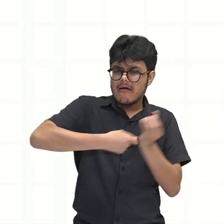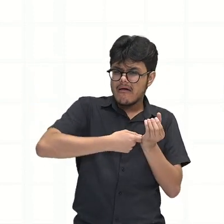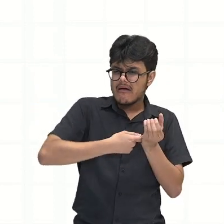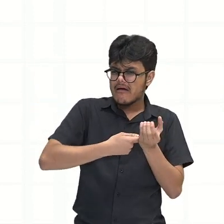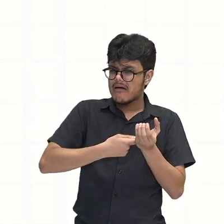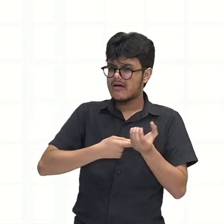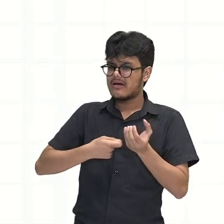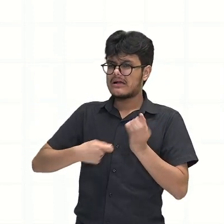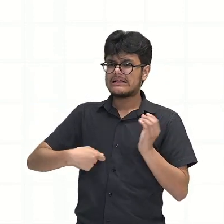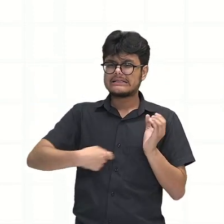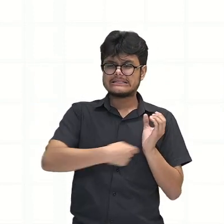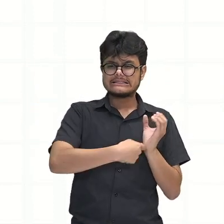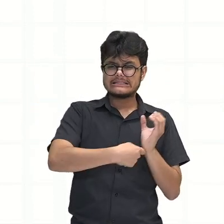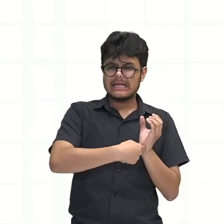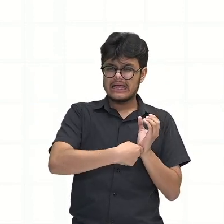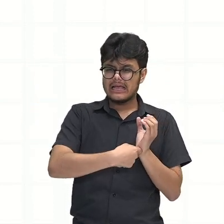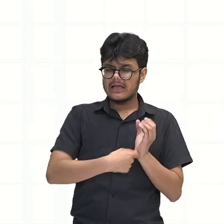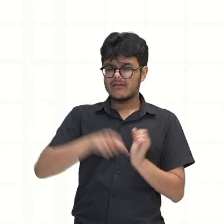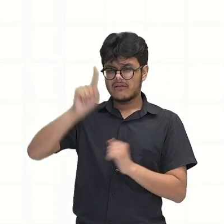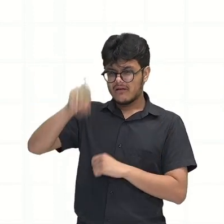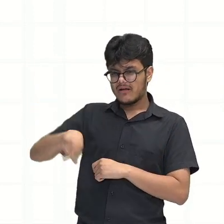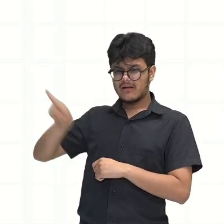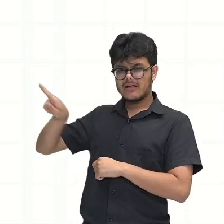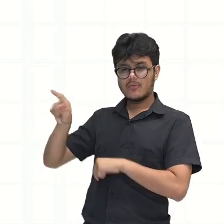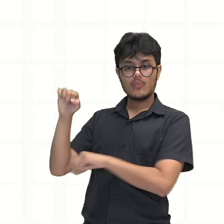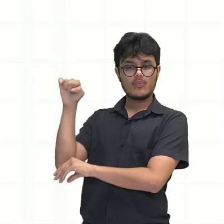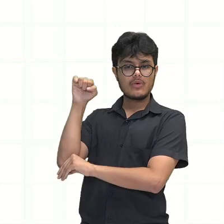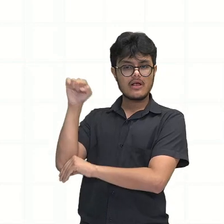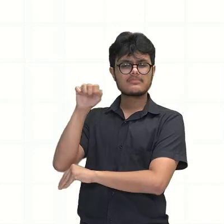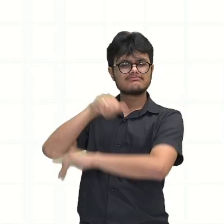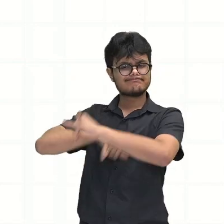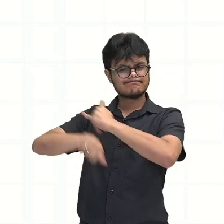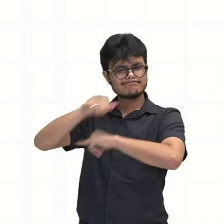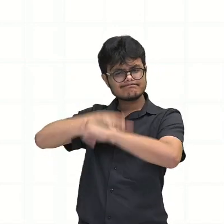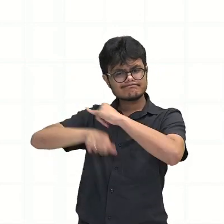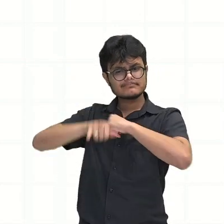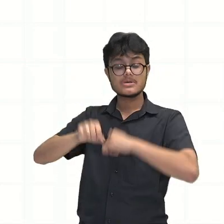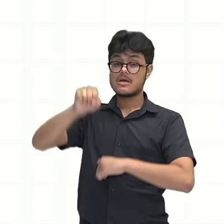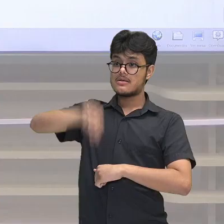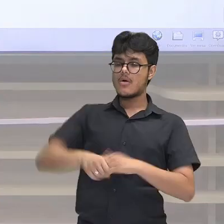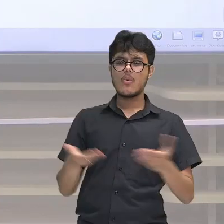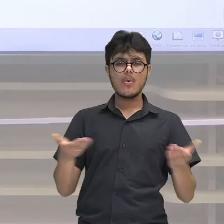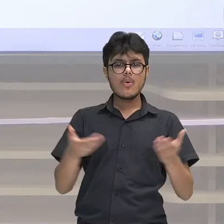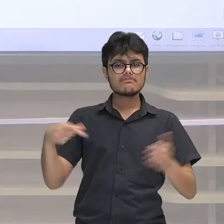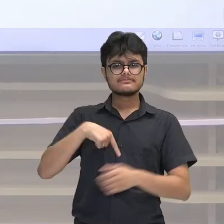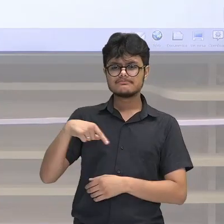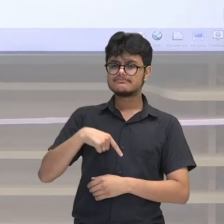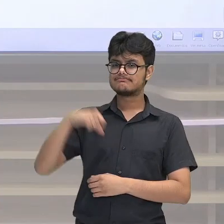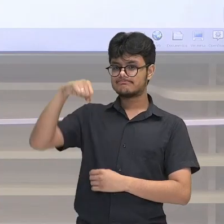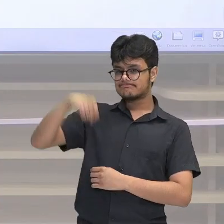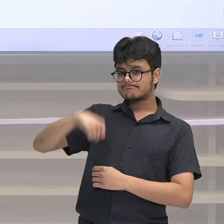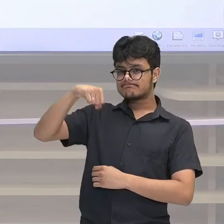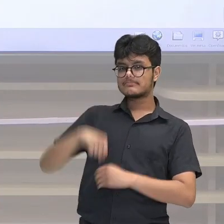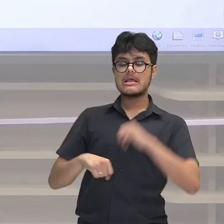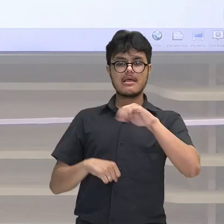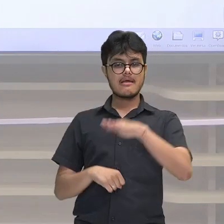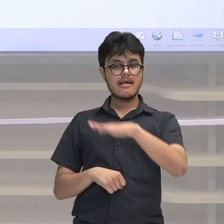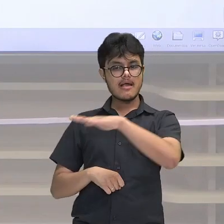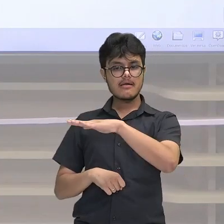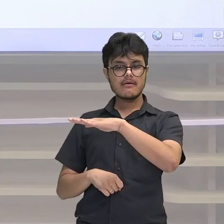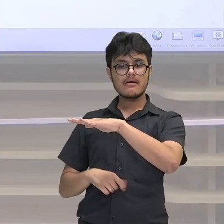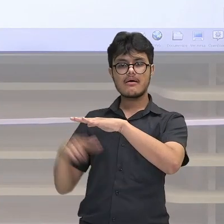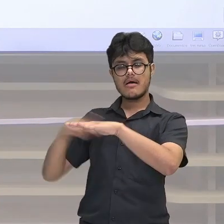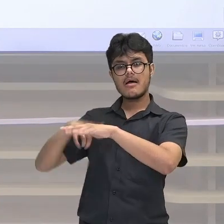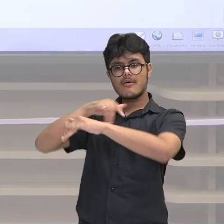é um tipo de carro elétrico. E hoje nós já temos carros elétricos rodando aqui